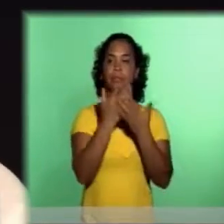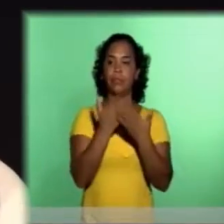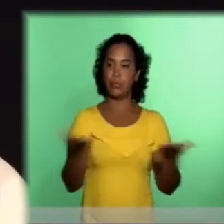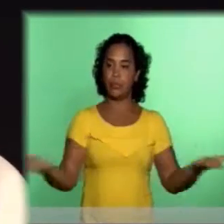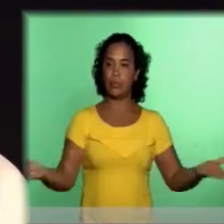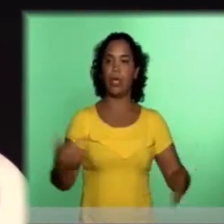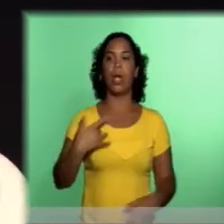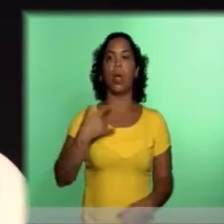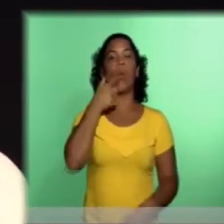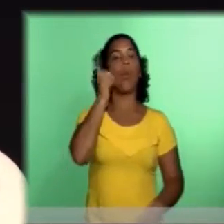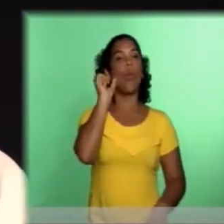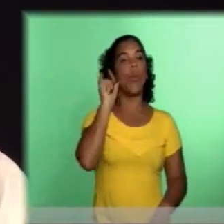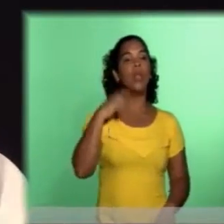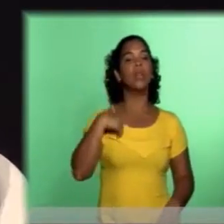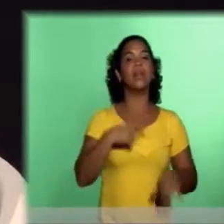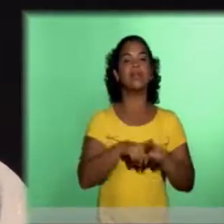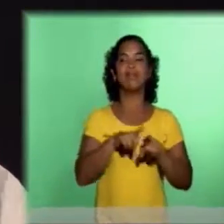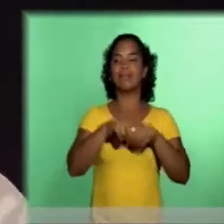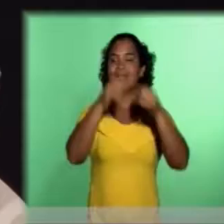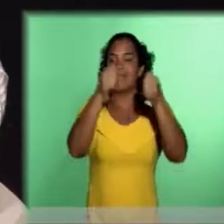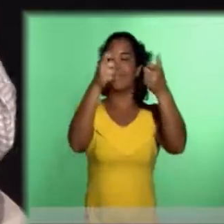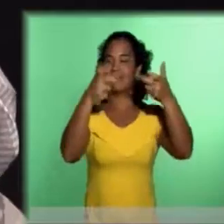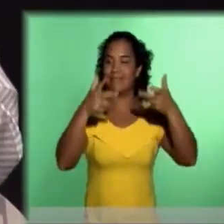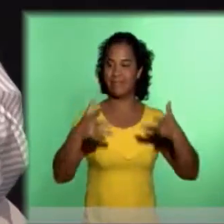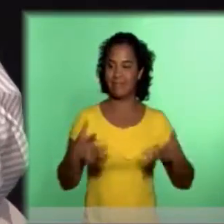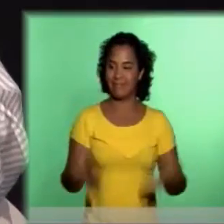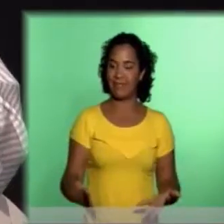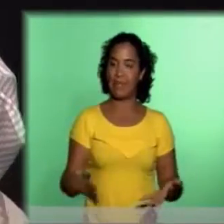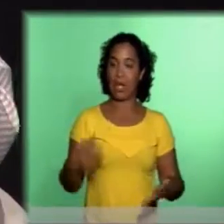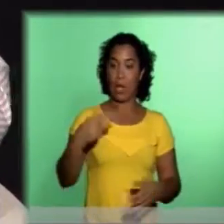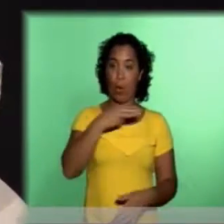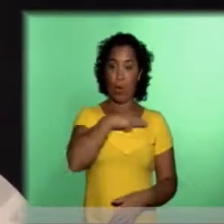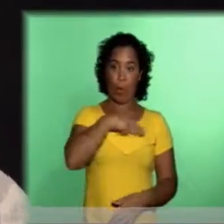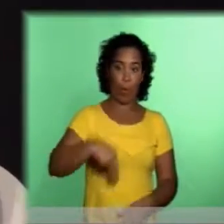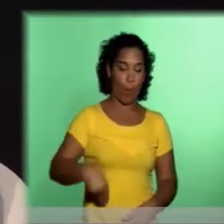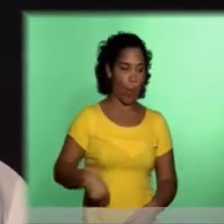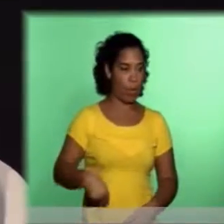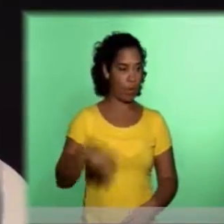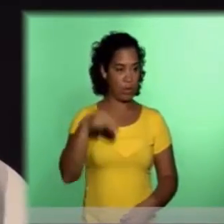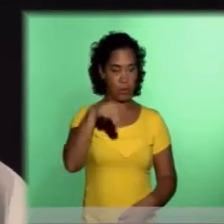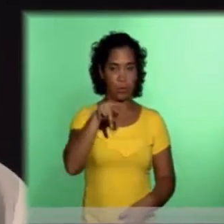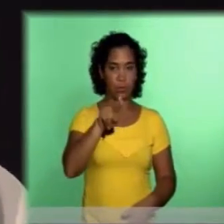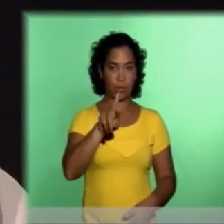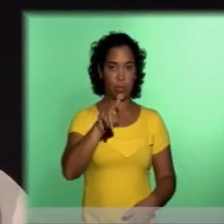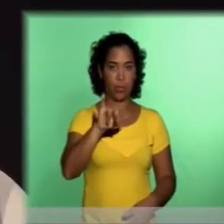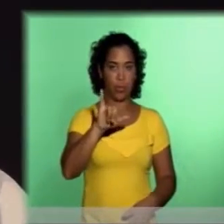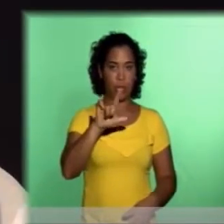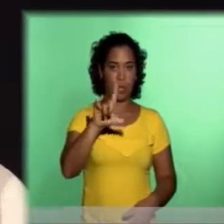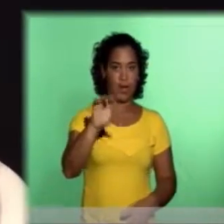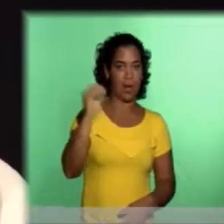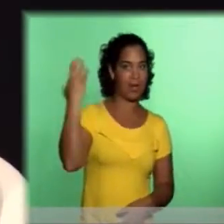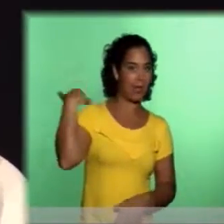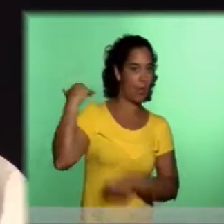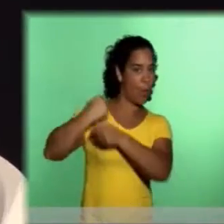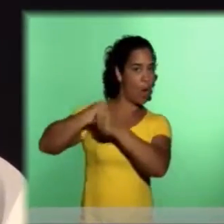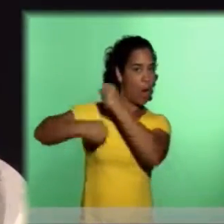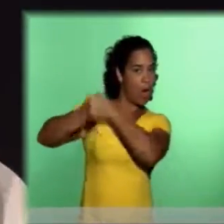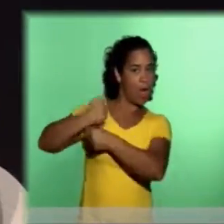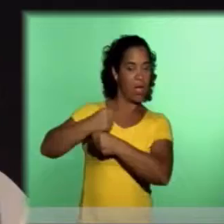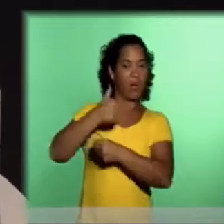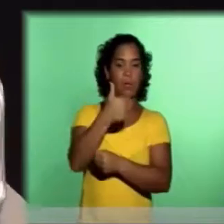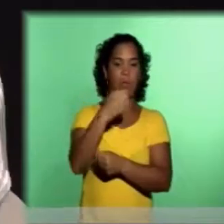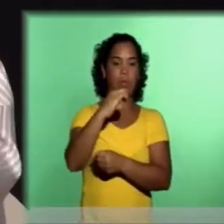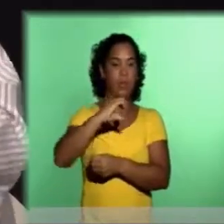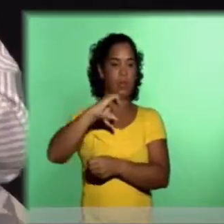falei em Jundiaí, nós não estivemos lá, mas o ministro Murilo Ring, que assumiu em 92, ele esteve